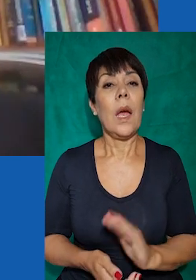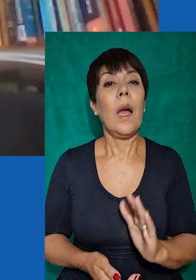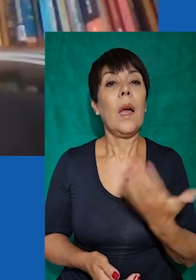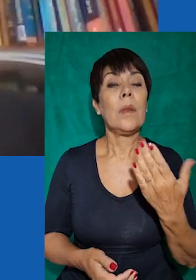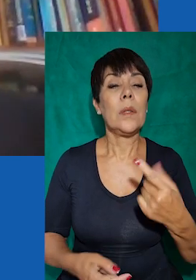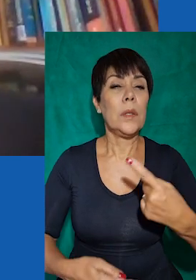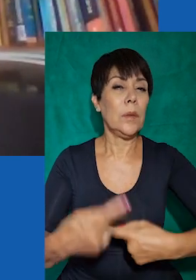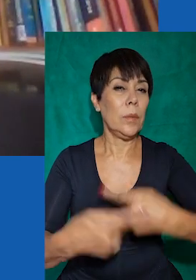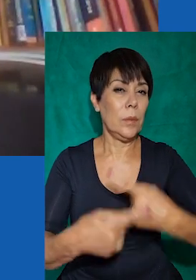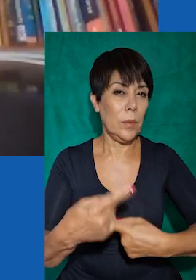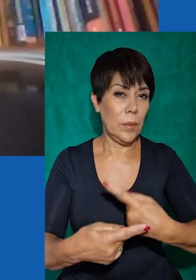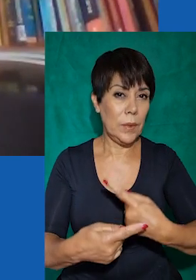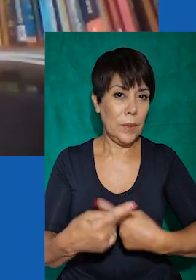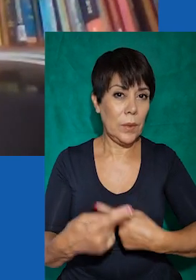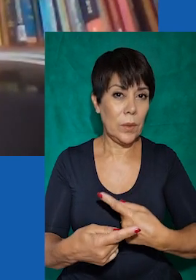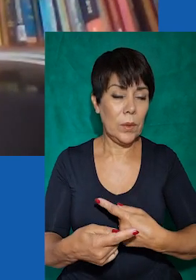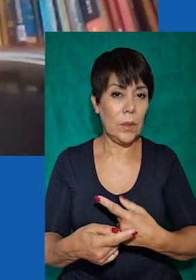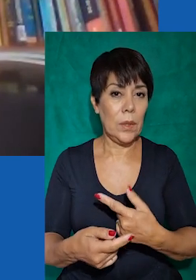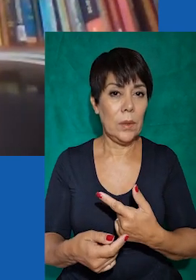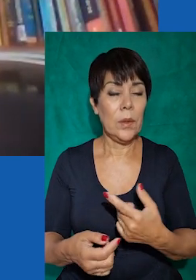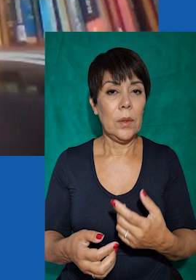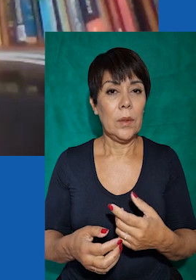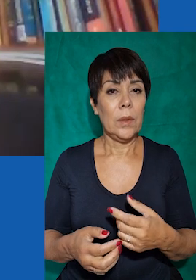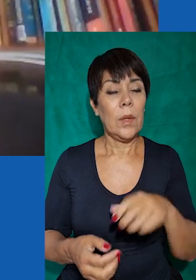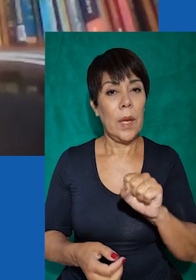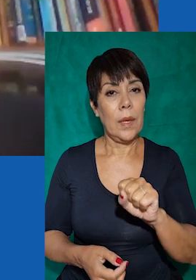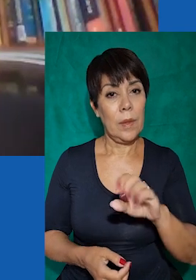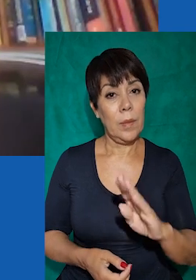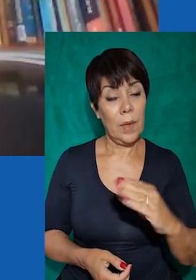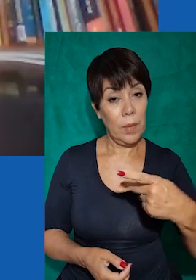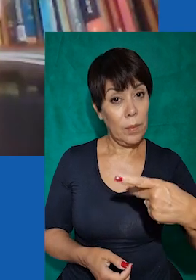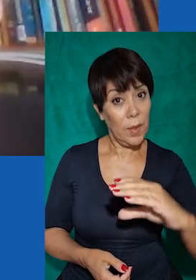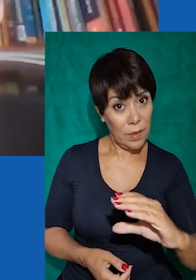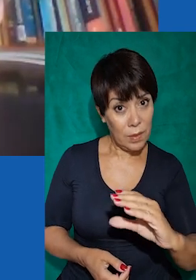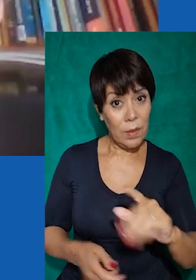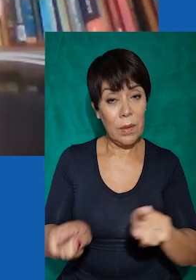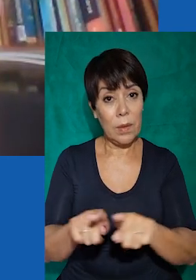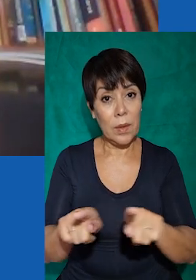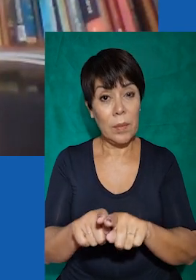houve um embate entre vários setores, por exemplo, o SBPC, né,